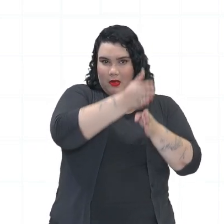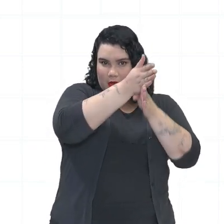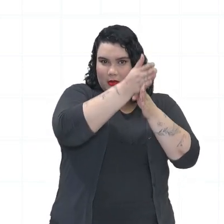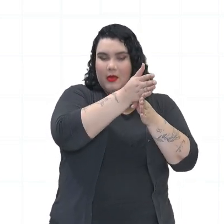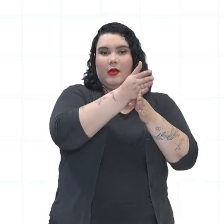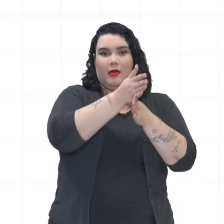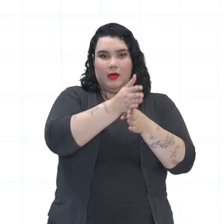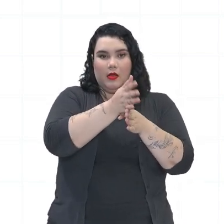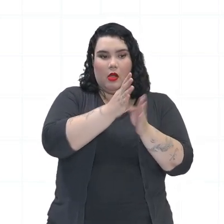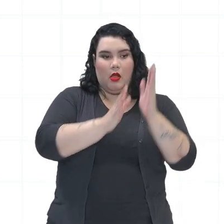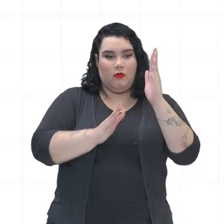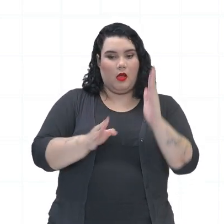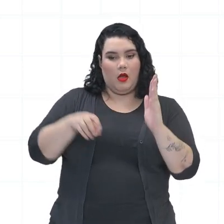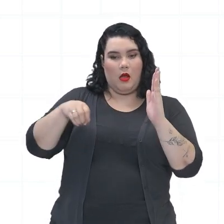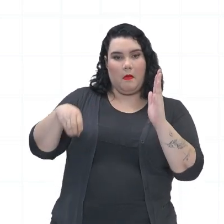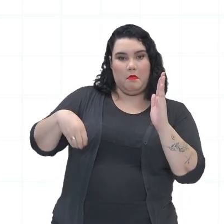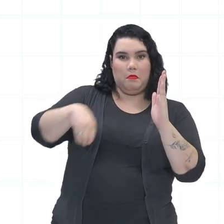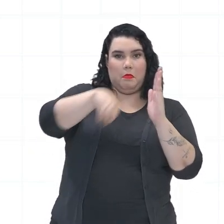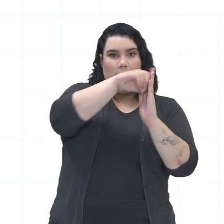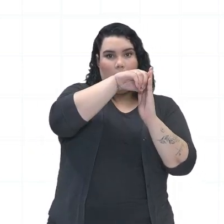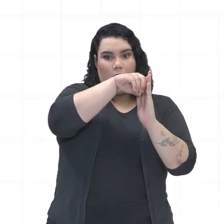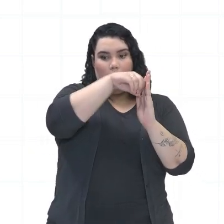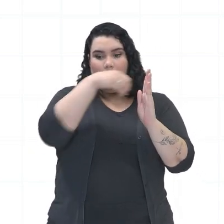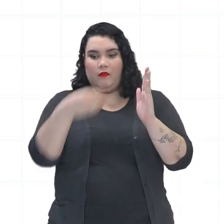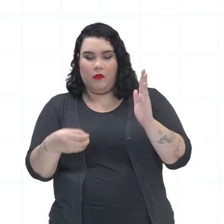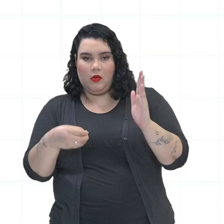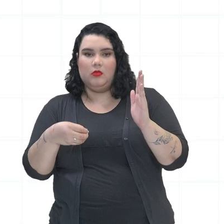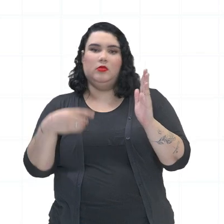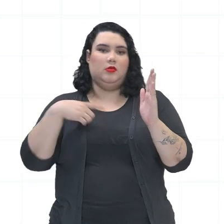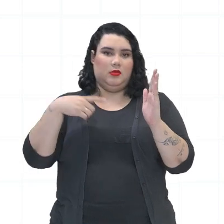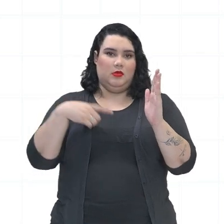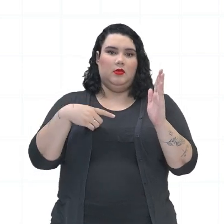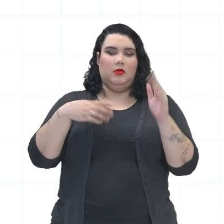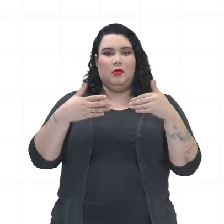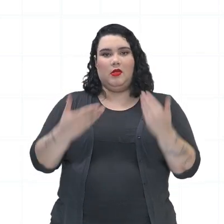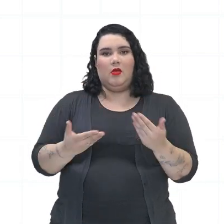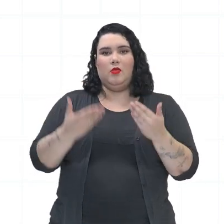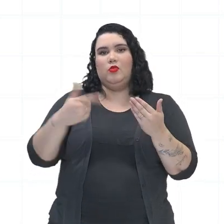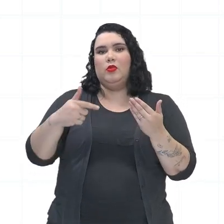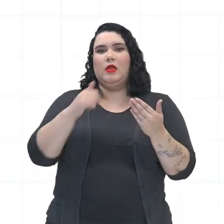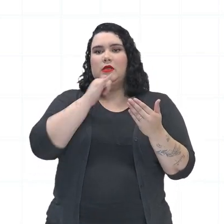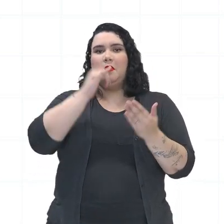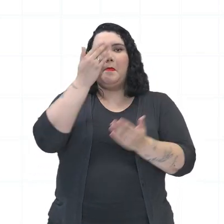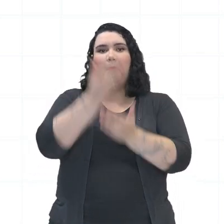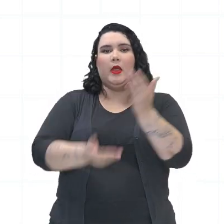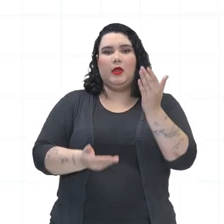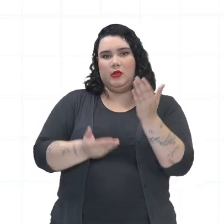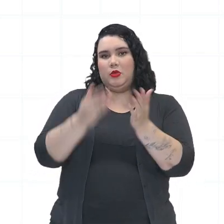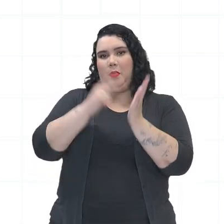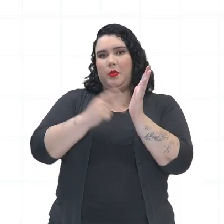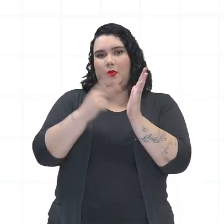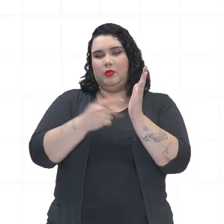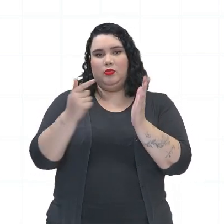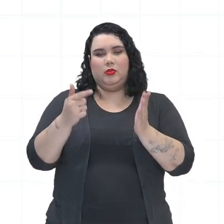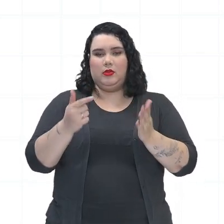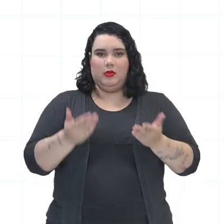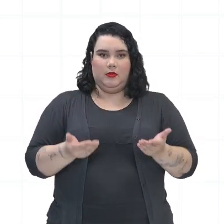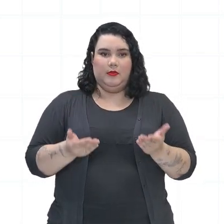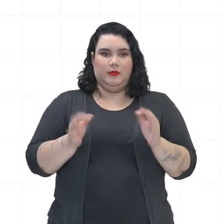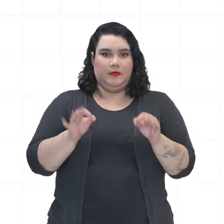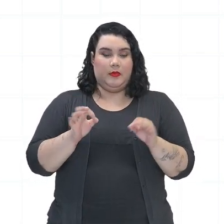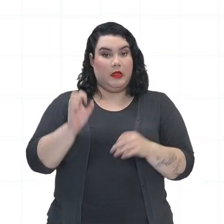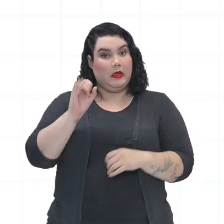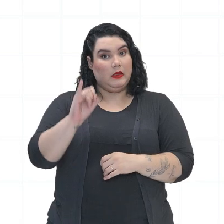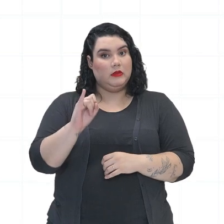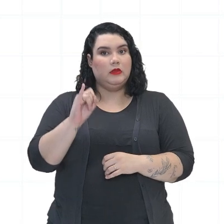paredes delimitatórias aí, ela ainda está válida, então não existe bola fora, certo? Não tem como sair bola fora, a não ser que